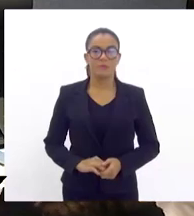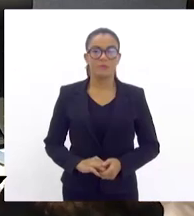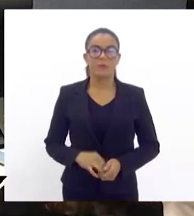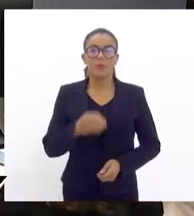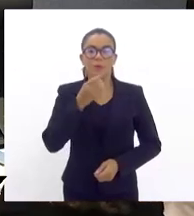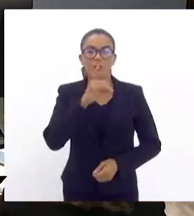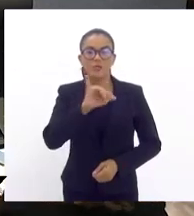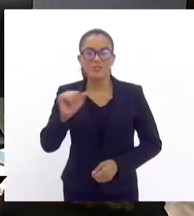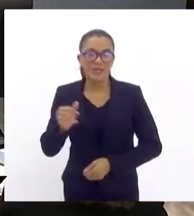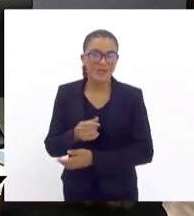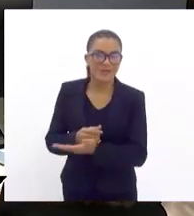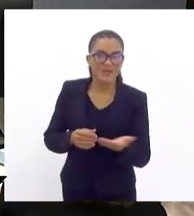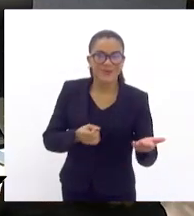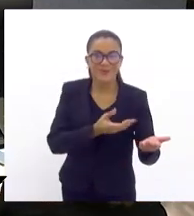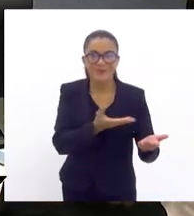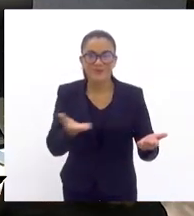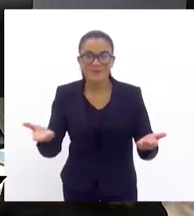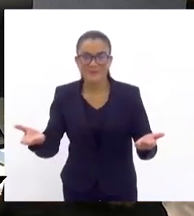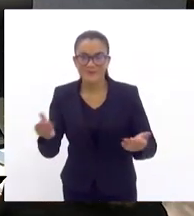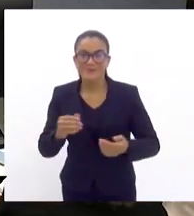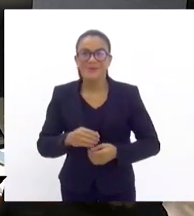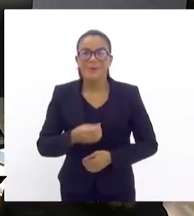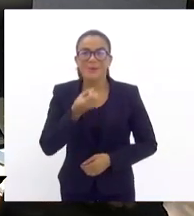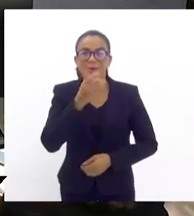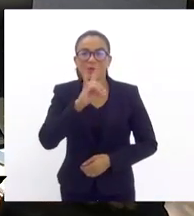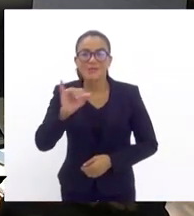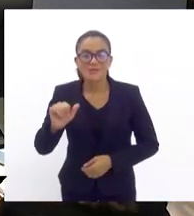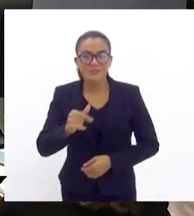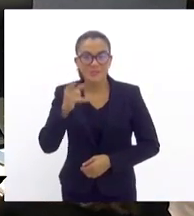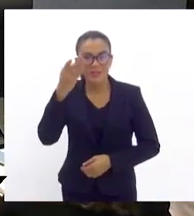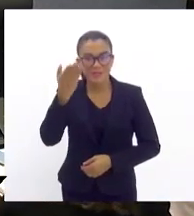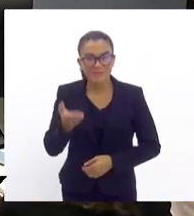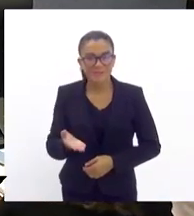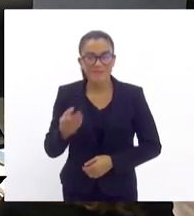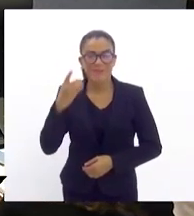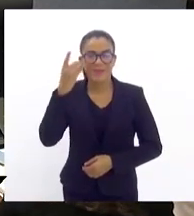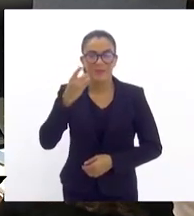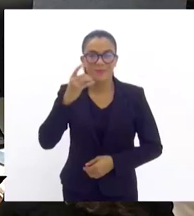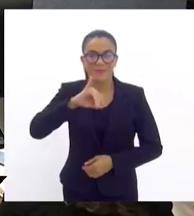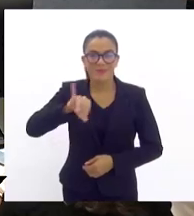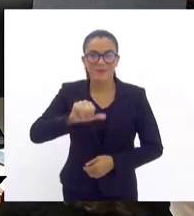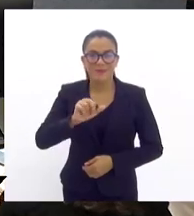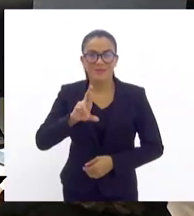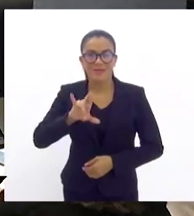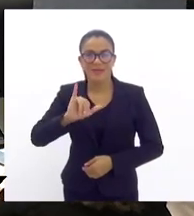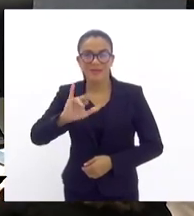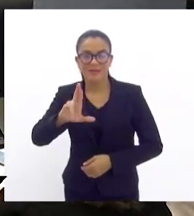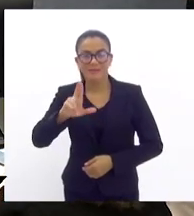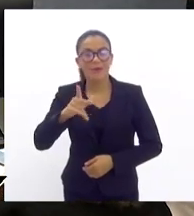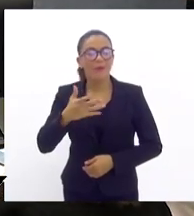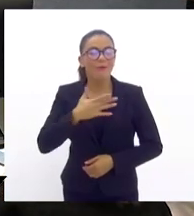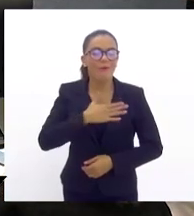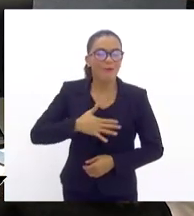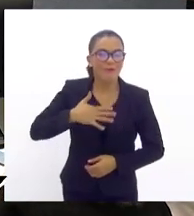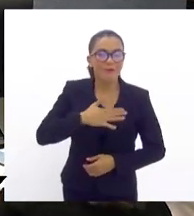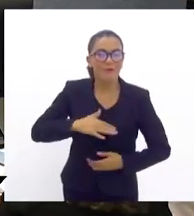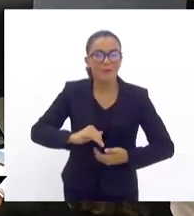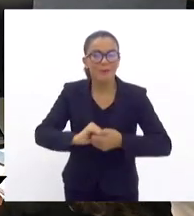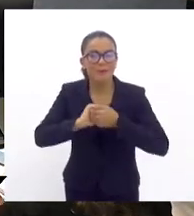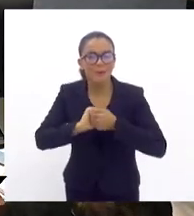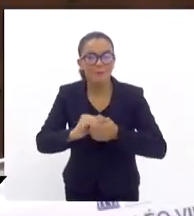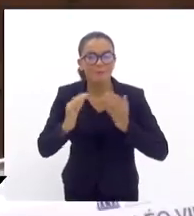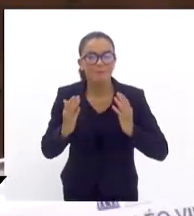Bom dia a todos. Bom dia, deputado Jari. Obrigada pela oportunidade. Gostaria de parabenizar todos vocês pela